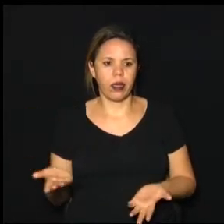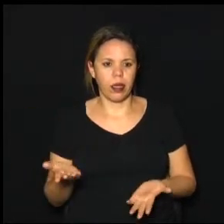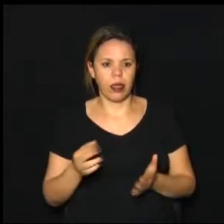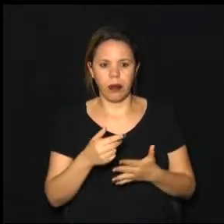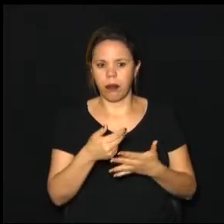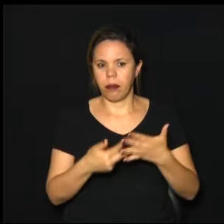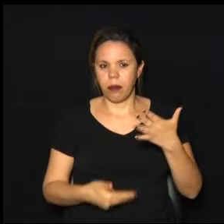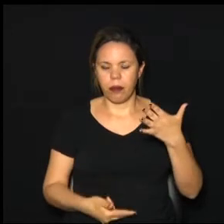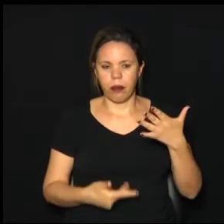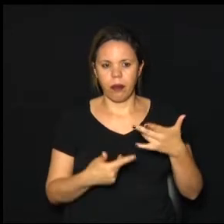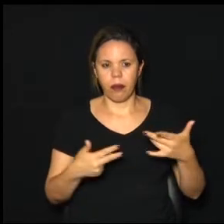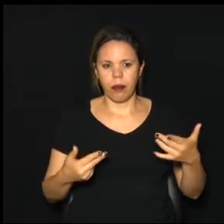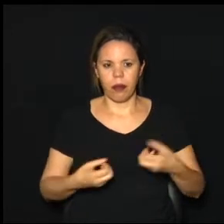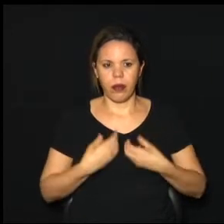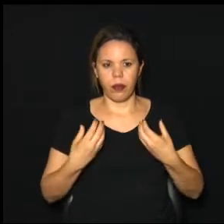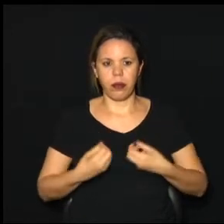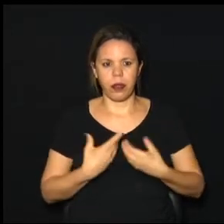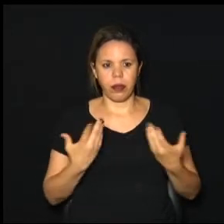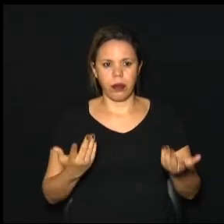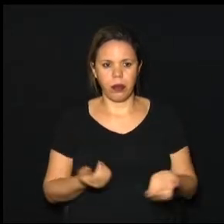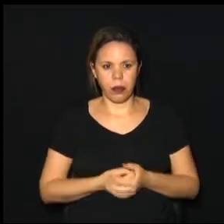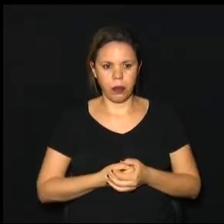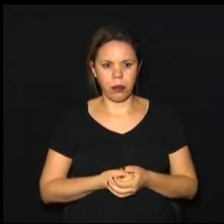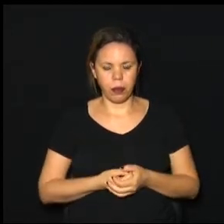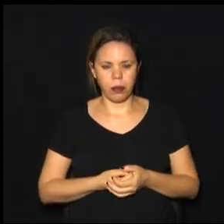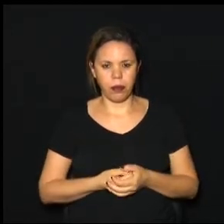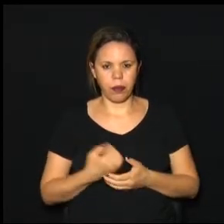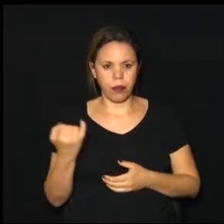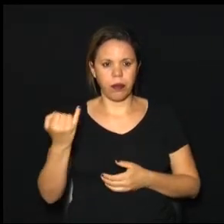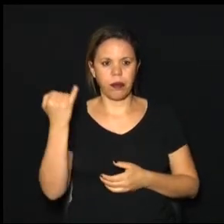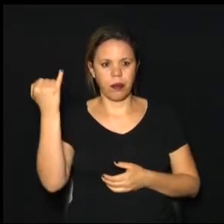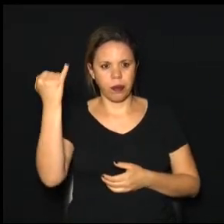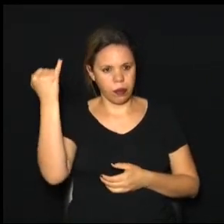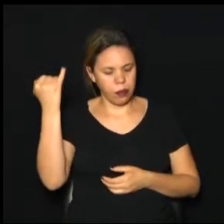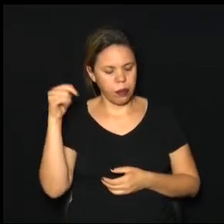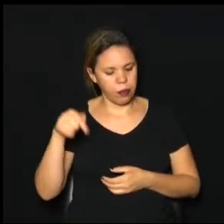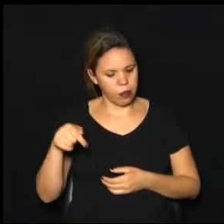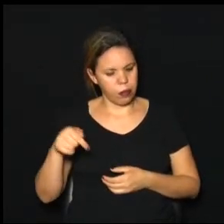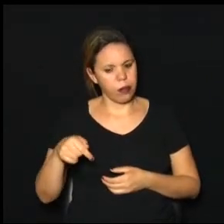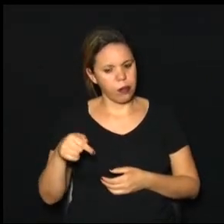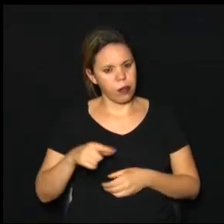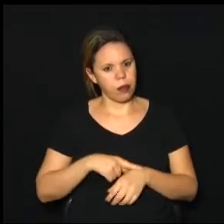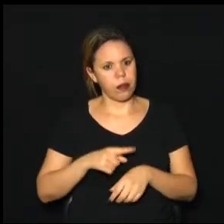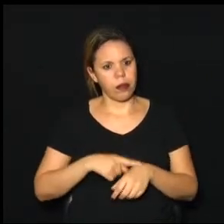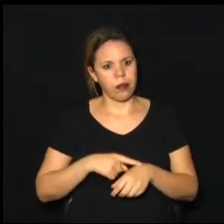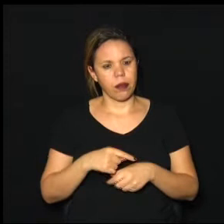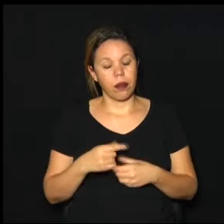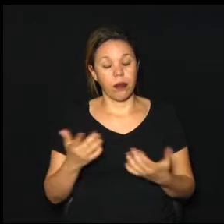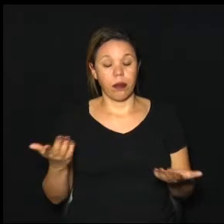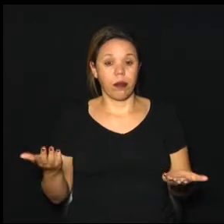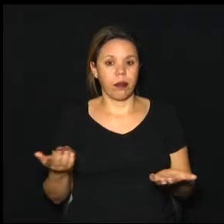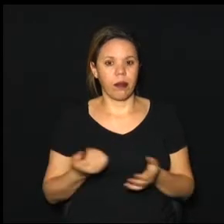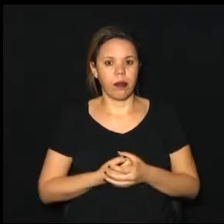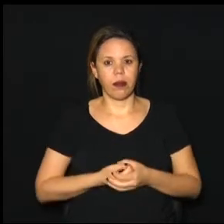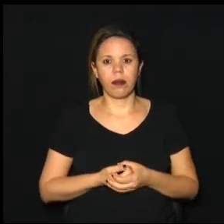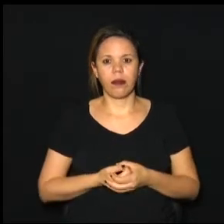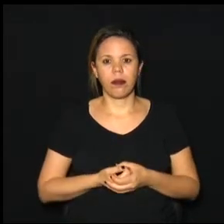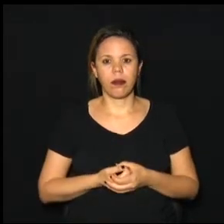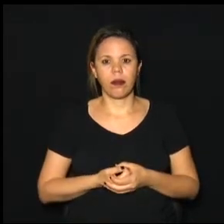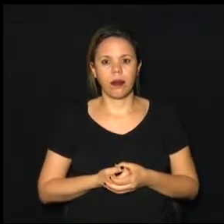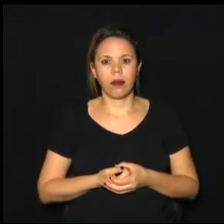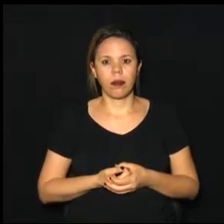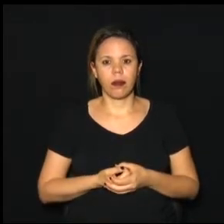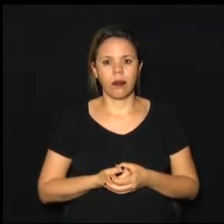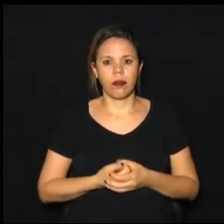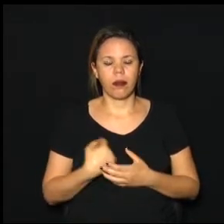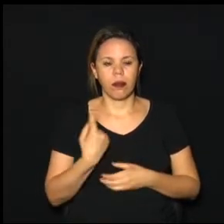uma série de informações importantes aqui neste momento. Aliás,